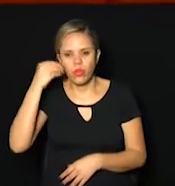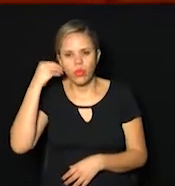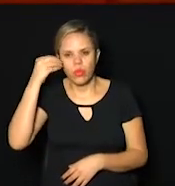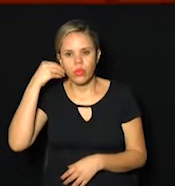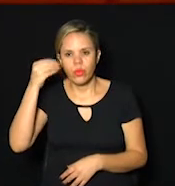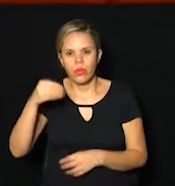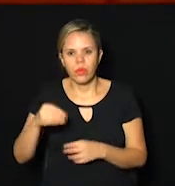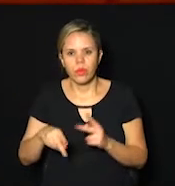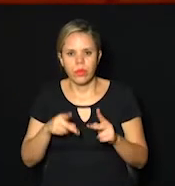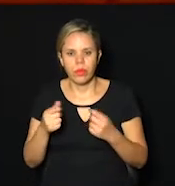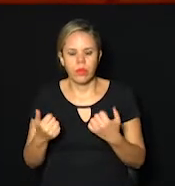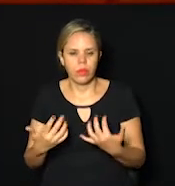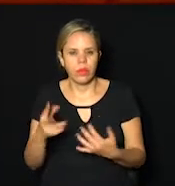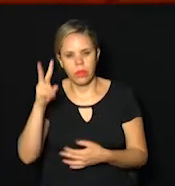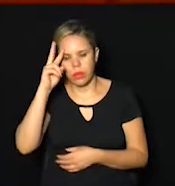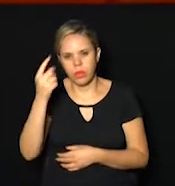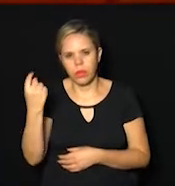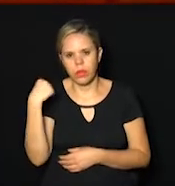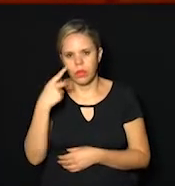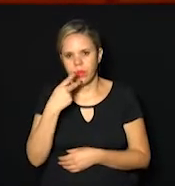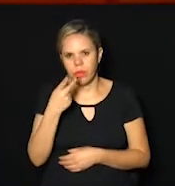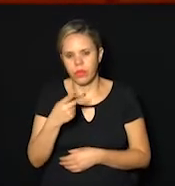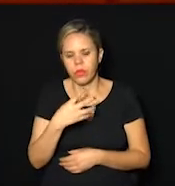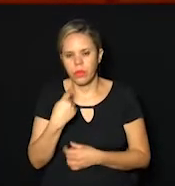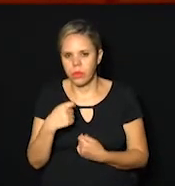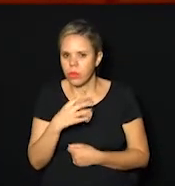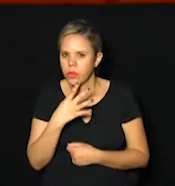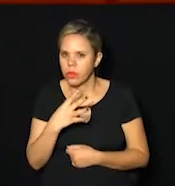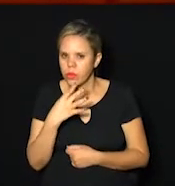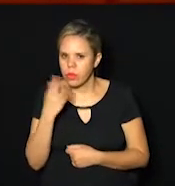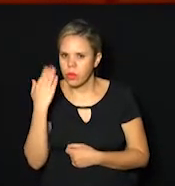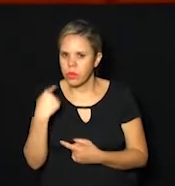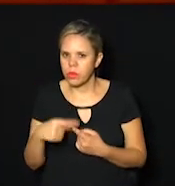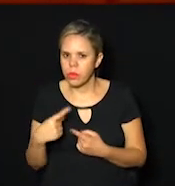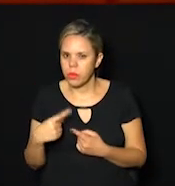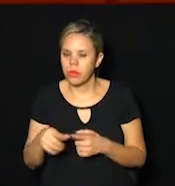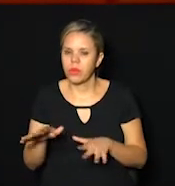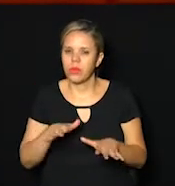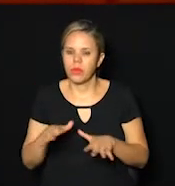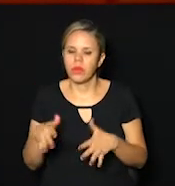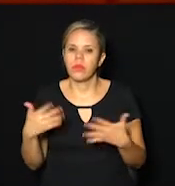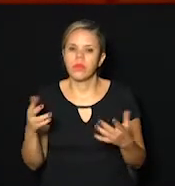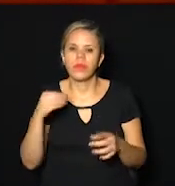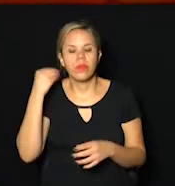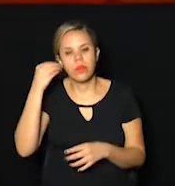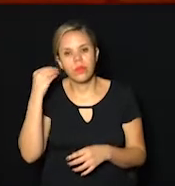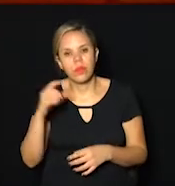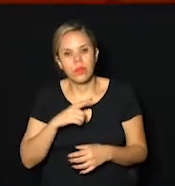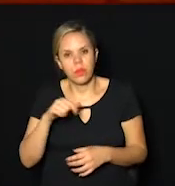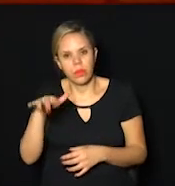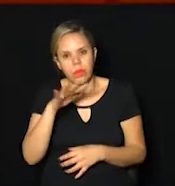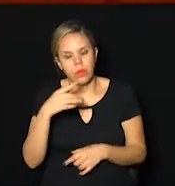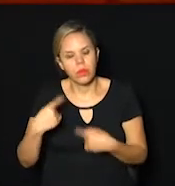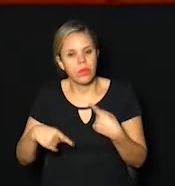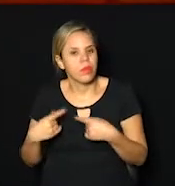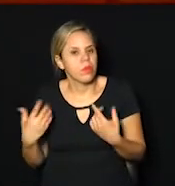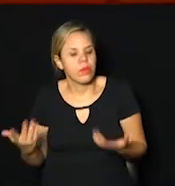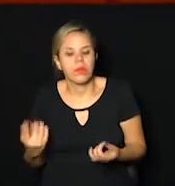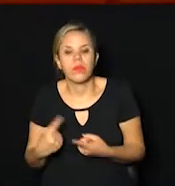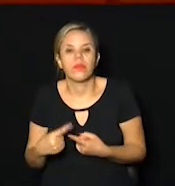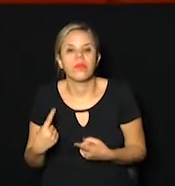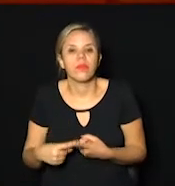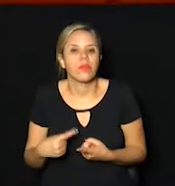público. Lembra aquilo que eu disse? Olha, eu preciso conhecer, saber por que eles se movem, quais são as experiências deles com política, por